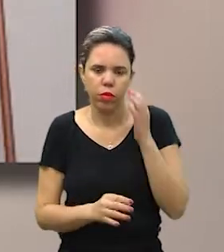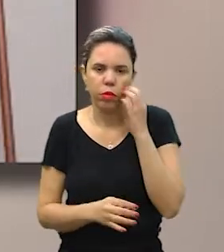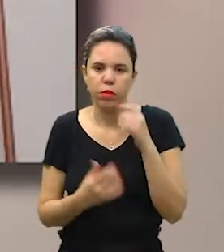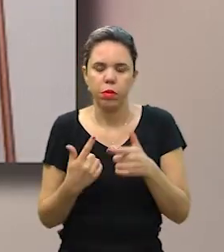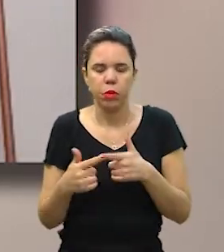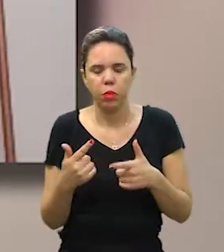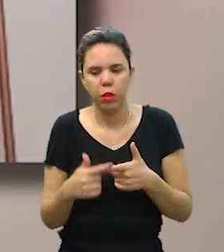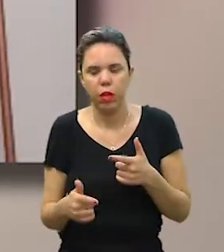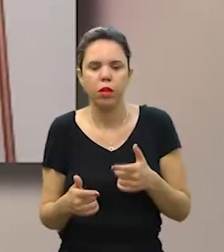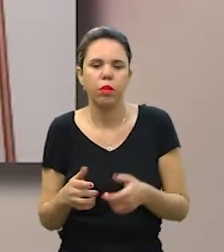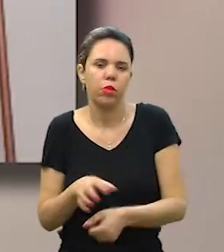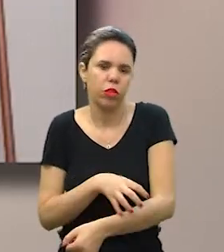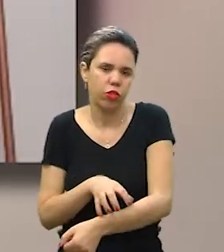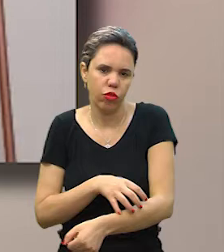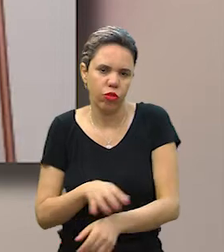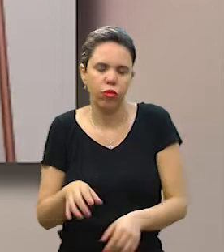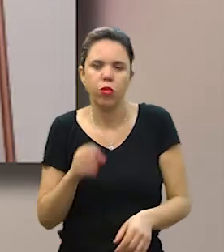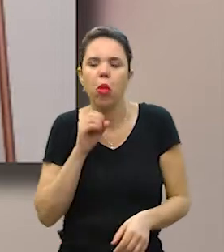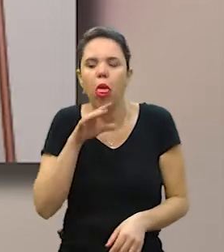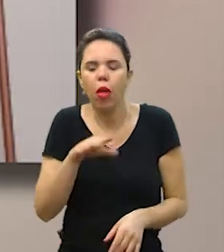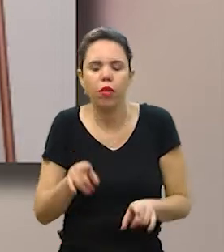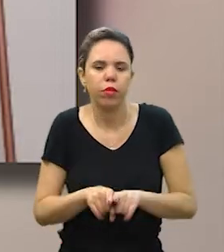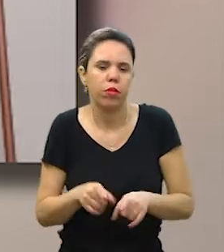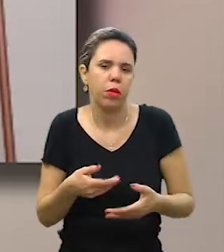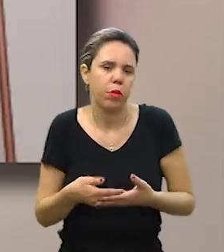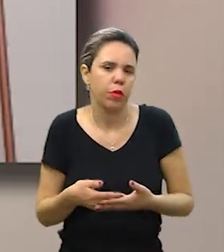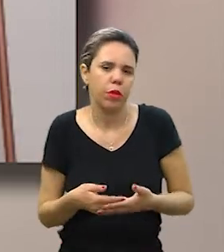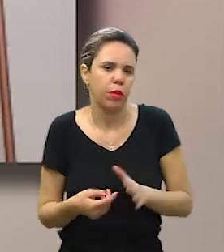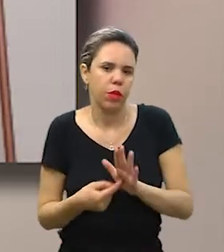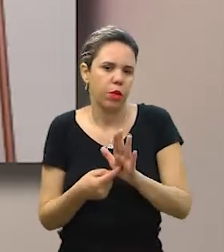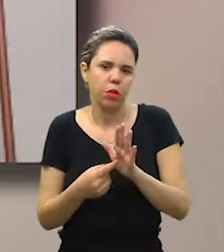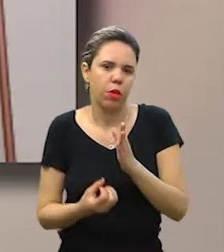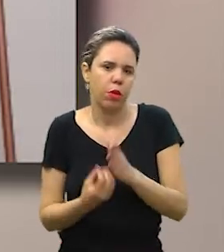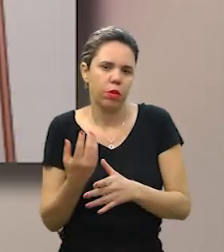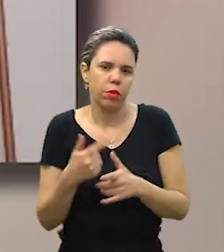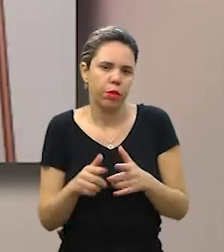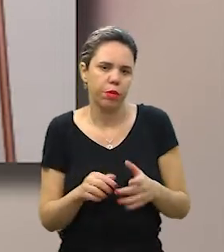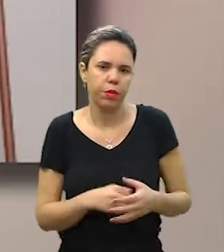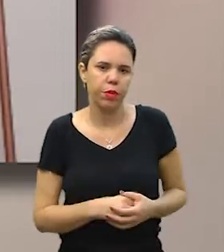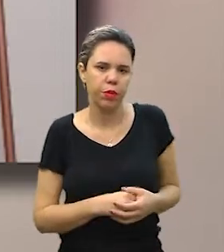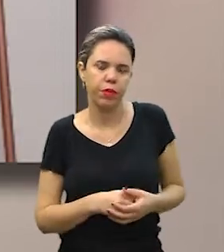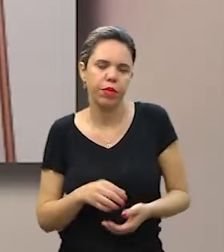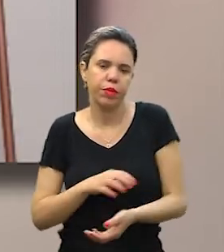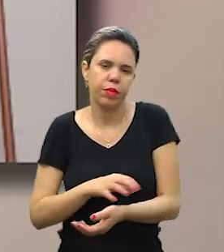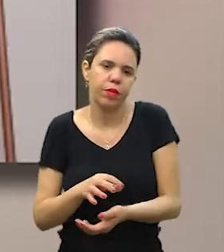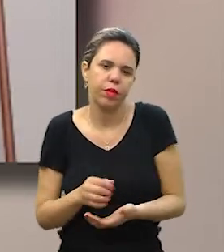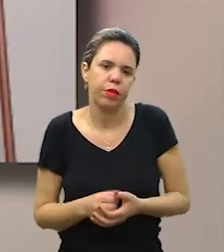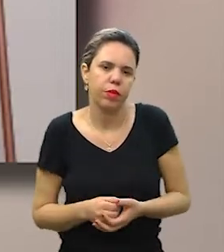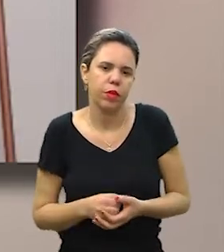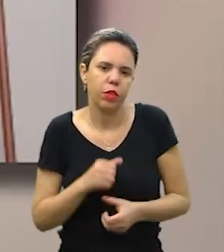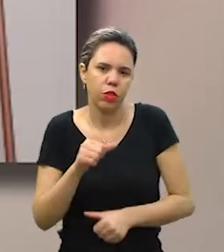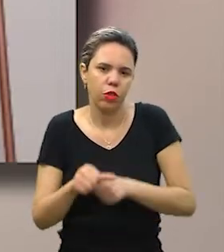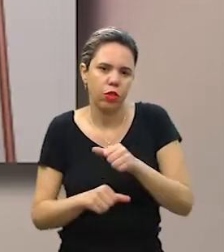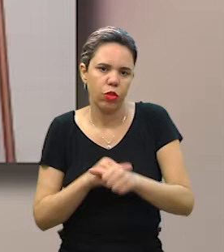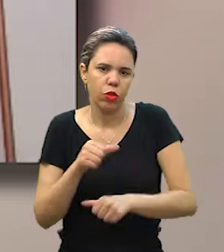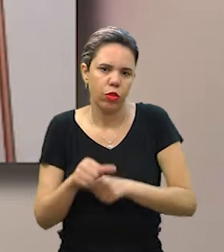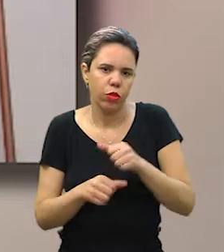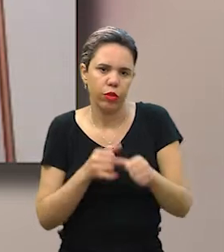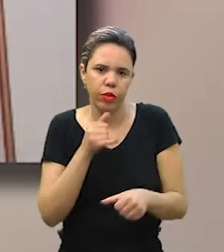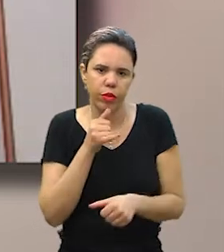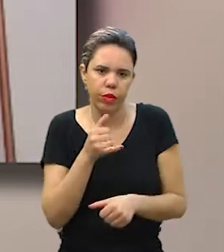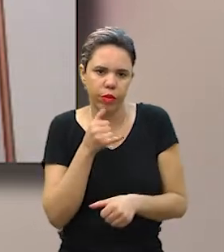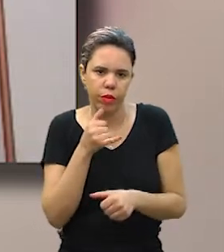ocasionar essas crises, e nem sempre esses bebês manifestam alergia com alterações